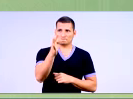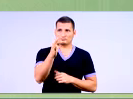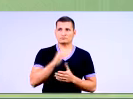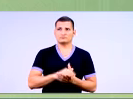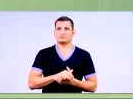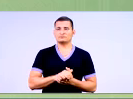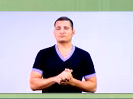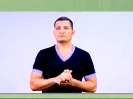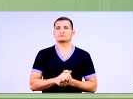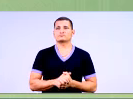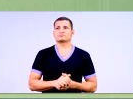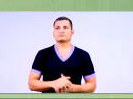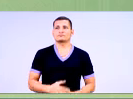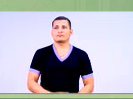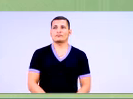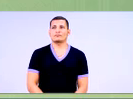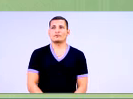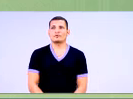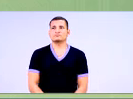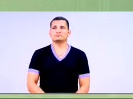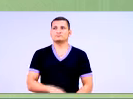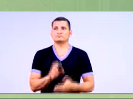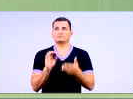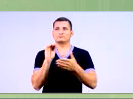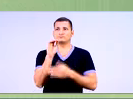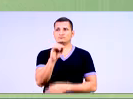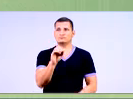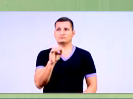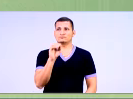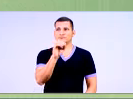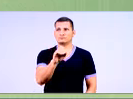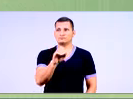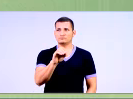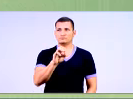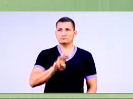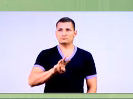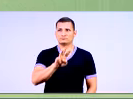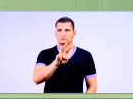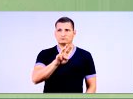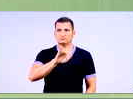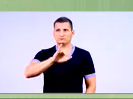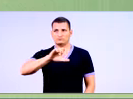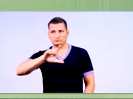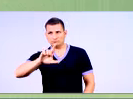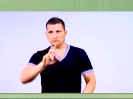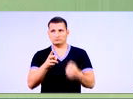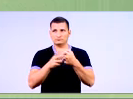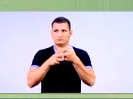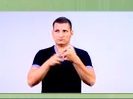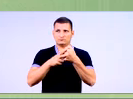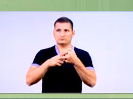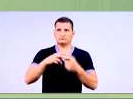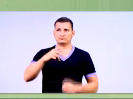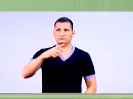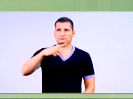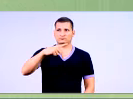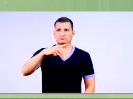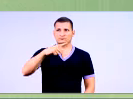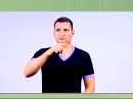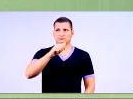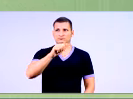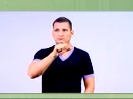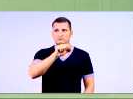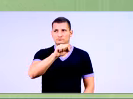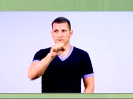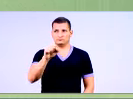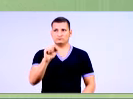You, coloco o auxiliar will e o verbo. Pass. Tiro o ED